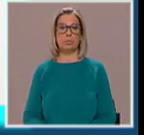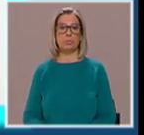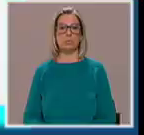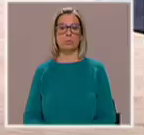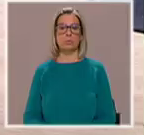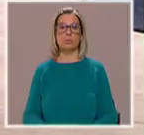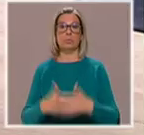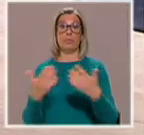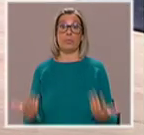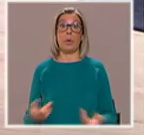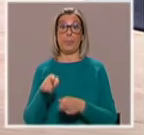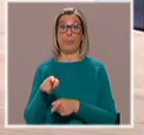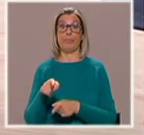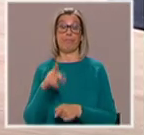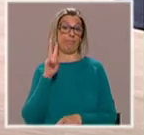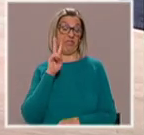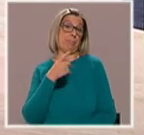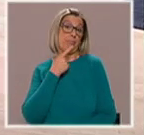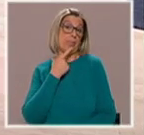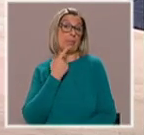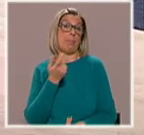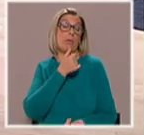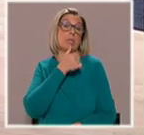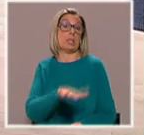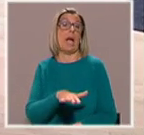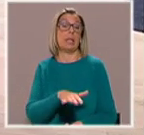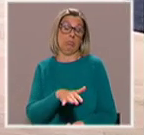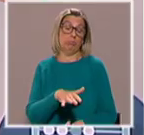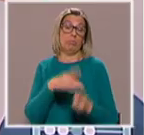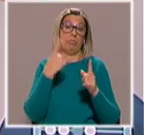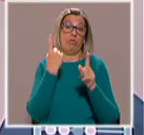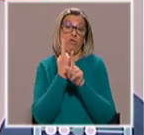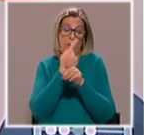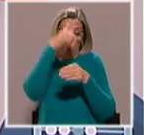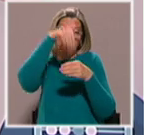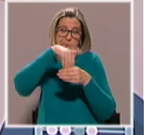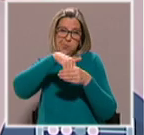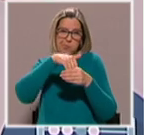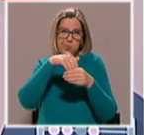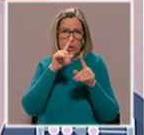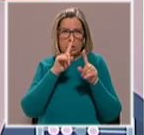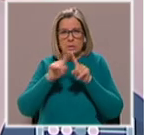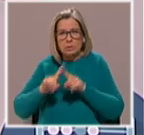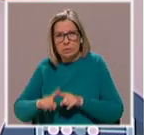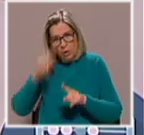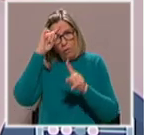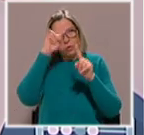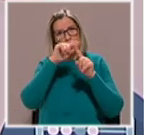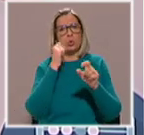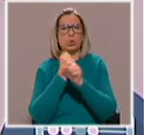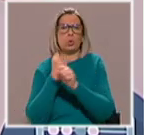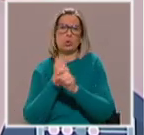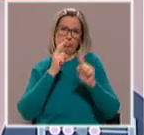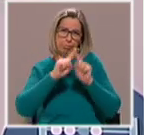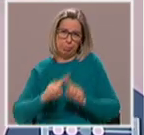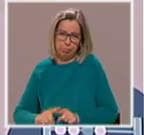Então, neste vídeo podemos perceber que o sangue tem várias funções, ou seja, tem vários componentes que permitem que o sangue tenha então diversas funções que são muito importantes